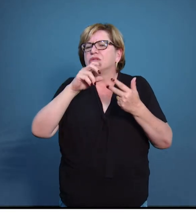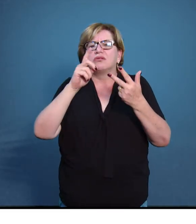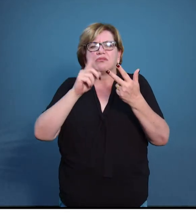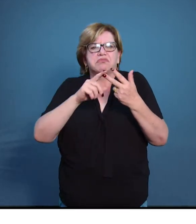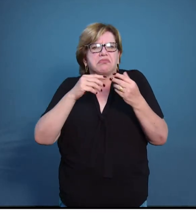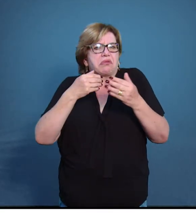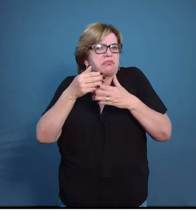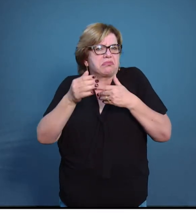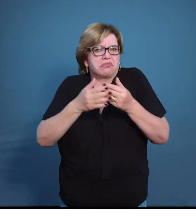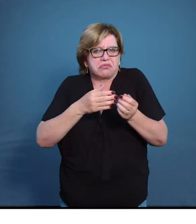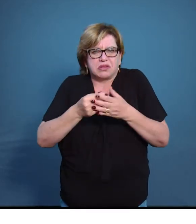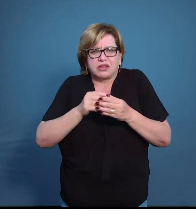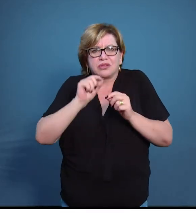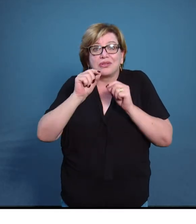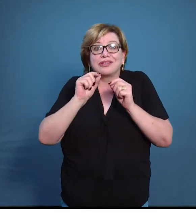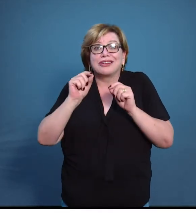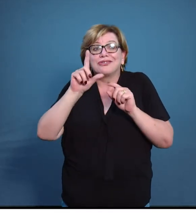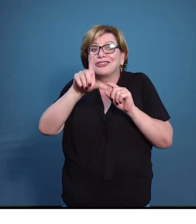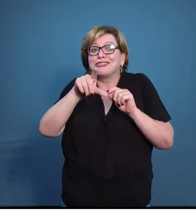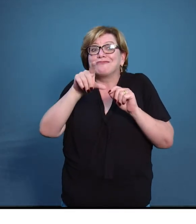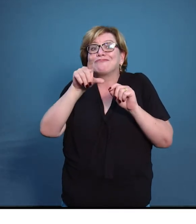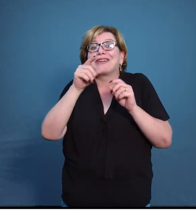você incluiria essa obra?